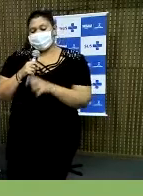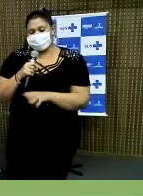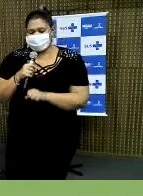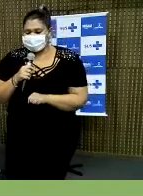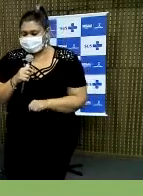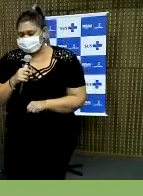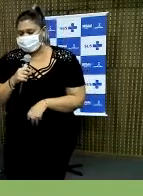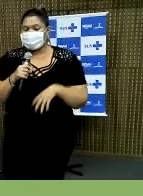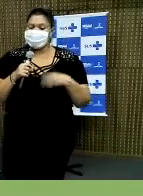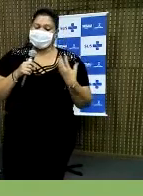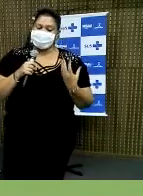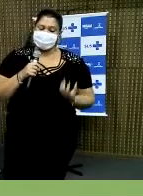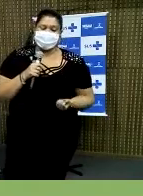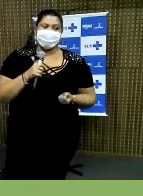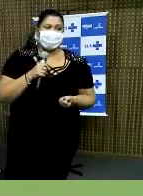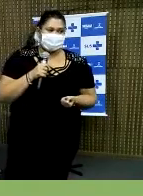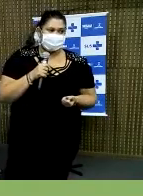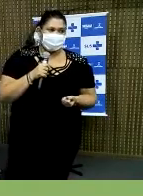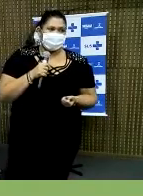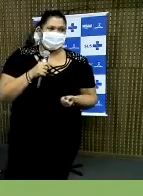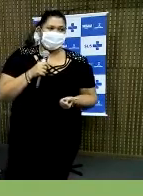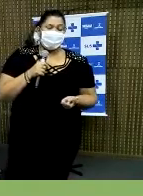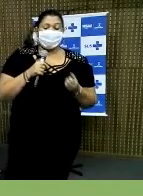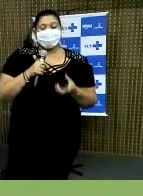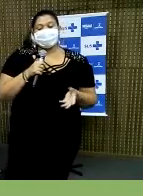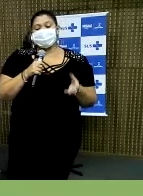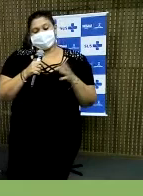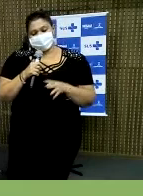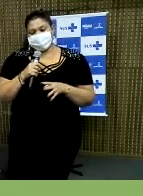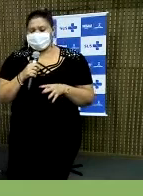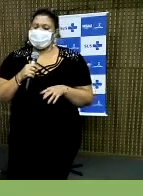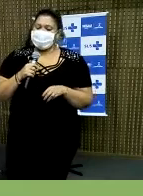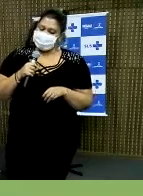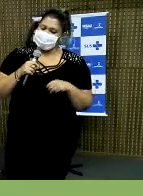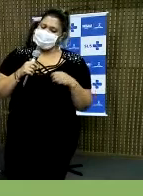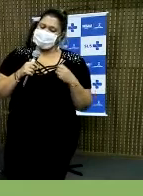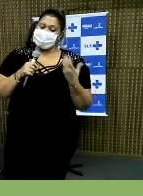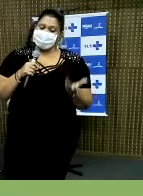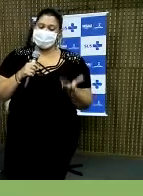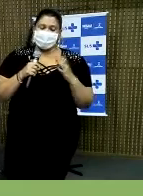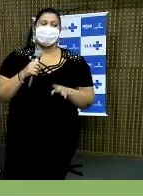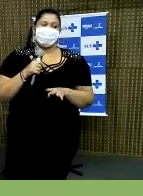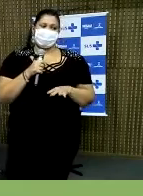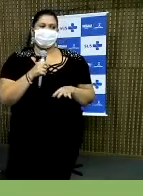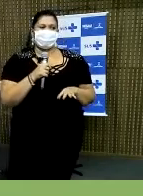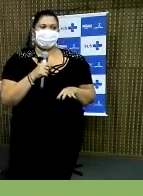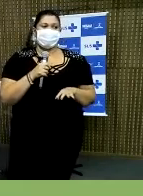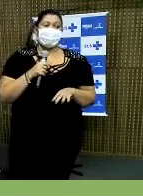registrar esse atendimento, ela usava o procedimento incorreto. E aí a gente percebeu e a gente